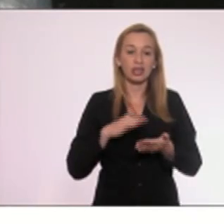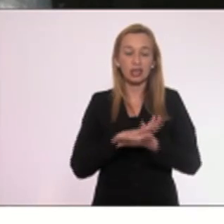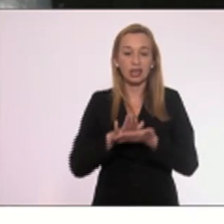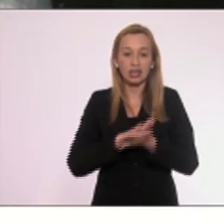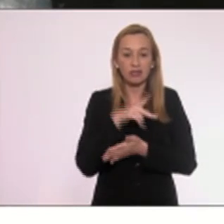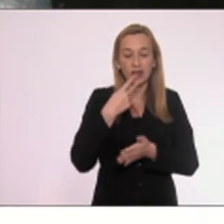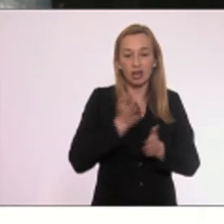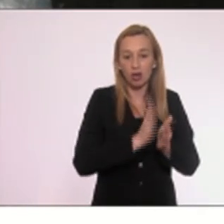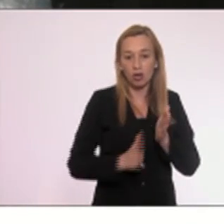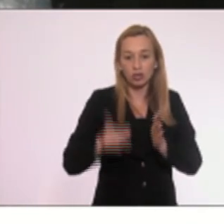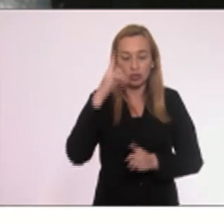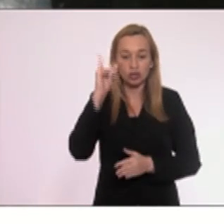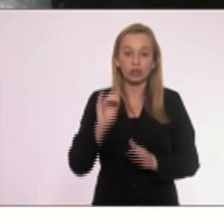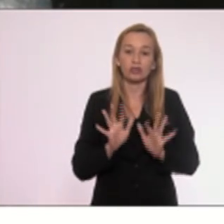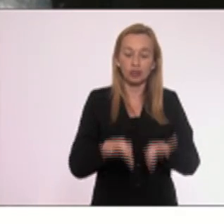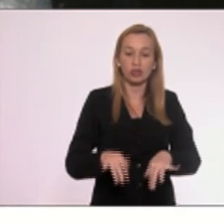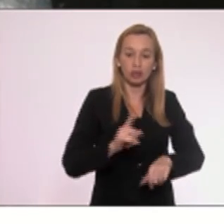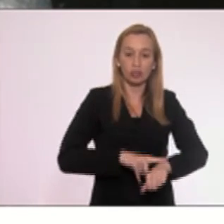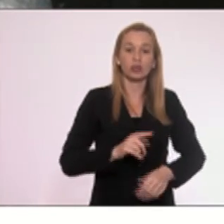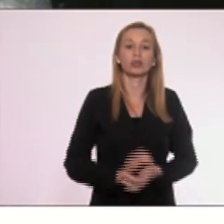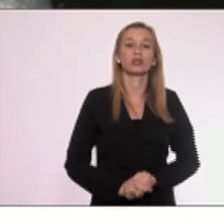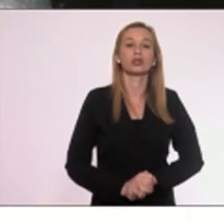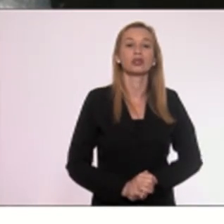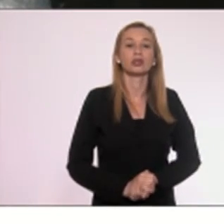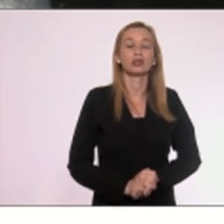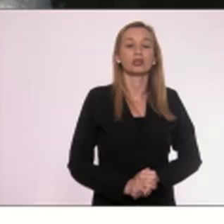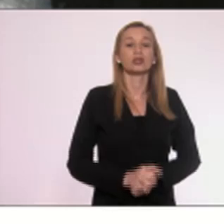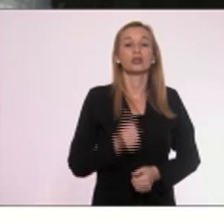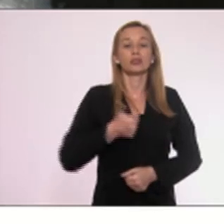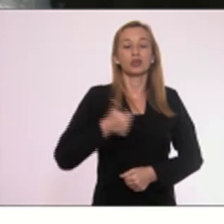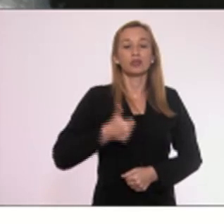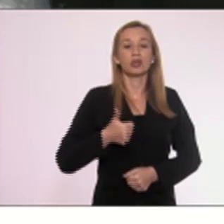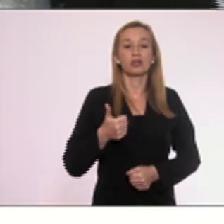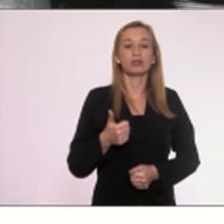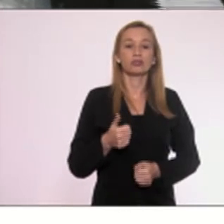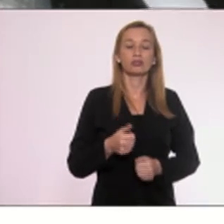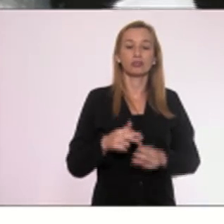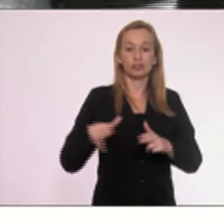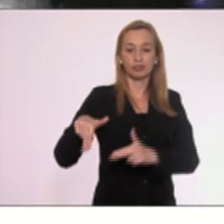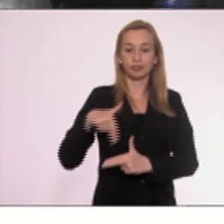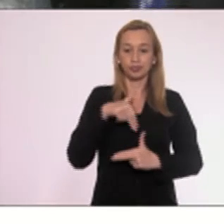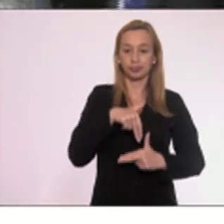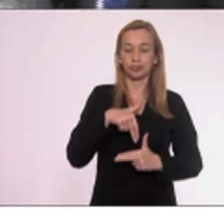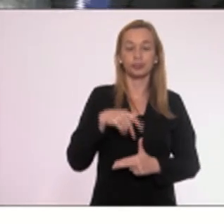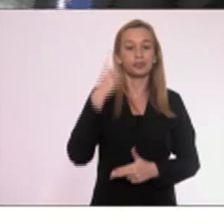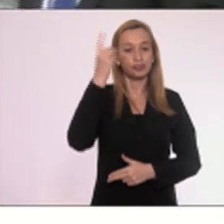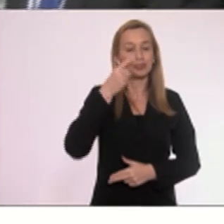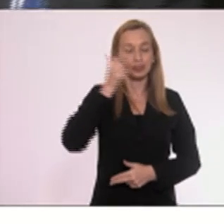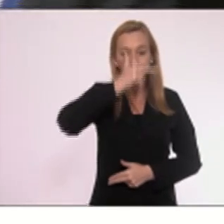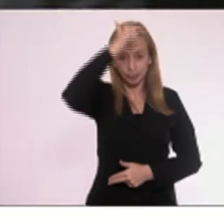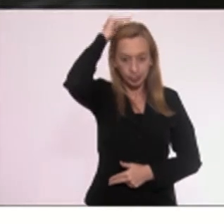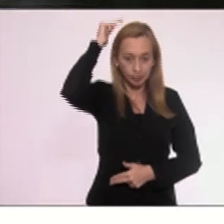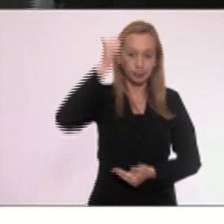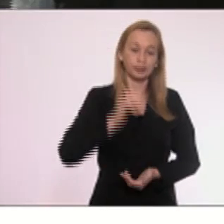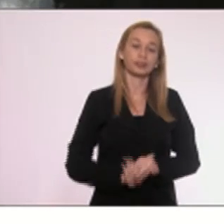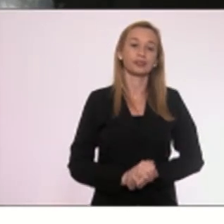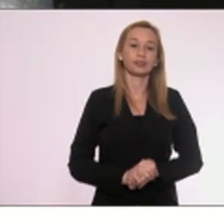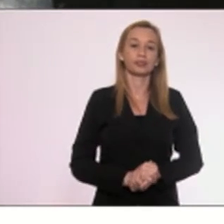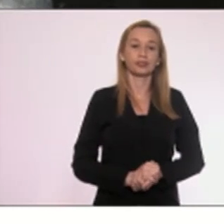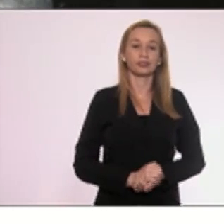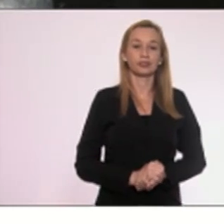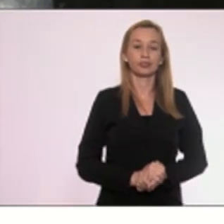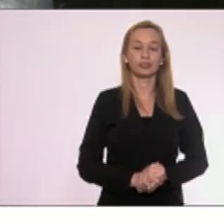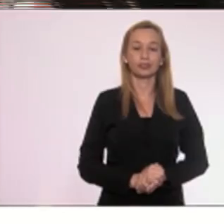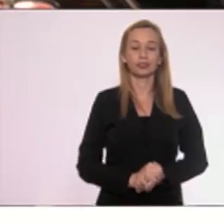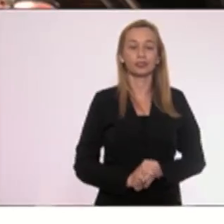havendo a tratar na ordem do dia, passa-se ao expediente final. Primeiro orador inscrito é o nobre deputado Luiz Paulo.